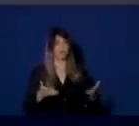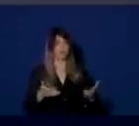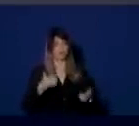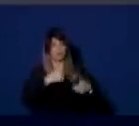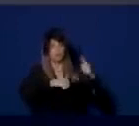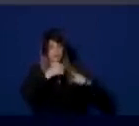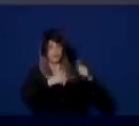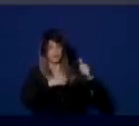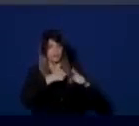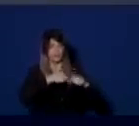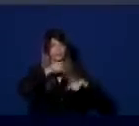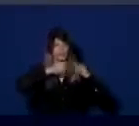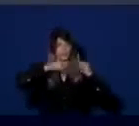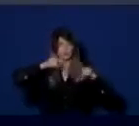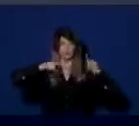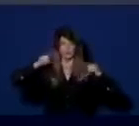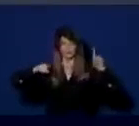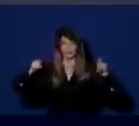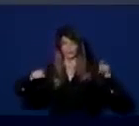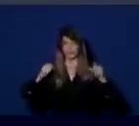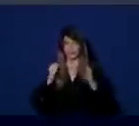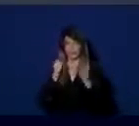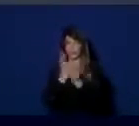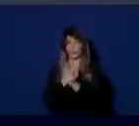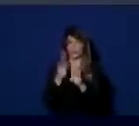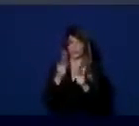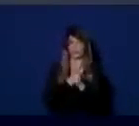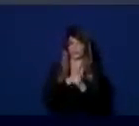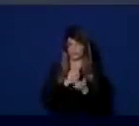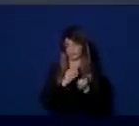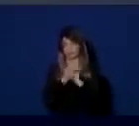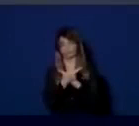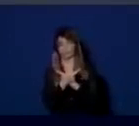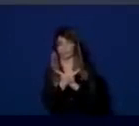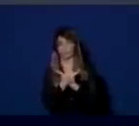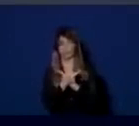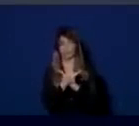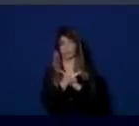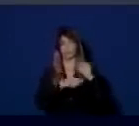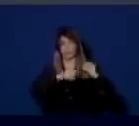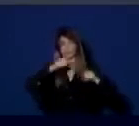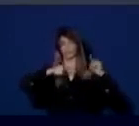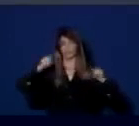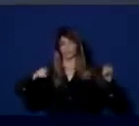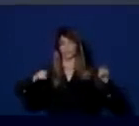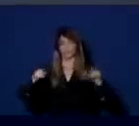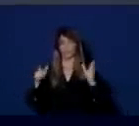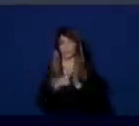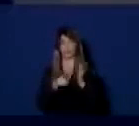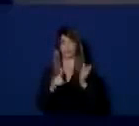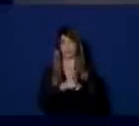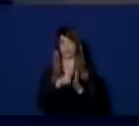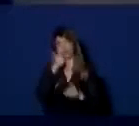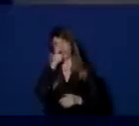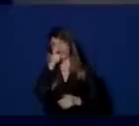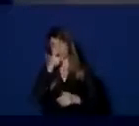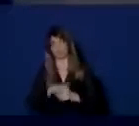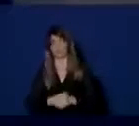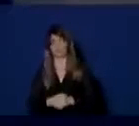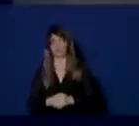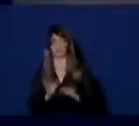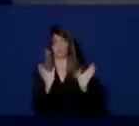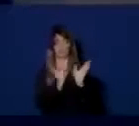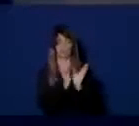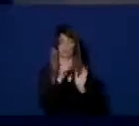diferença entre a volatilidade implícita que você está comprando a dívida conversível e a volatilidade realizada do papel, que é um negócio super interessante. Esses